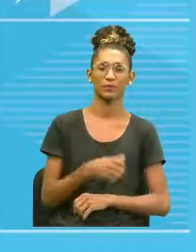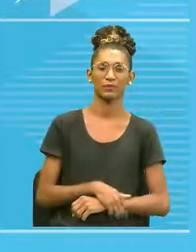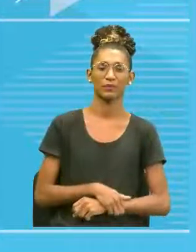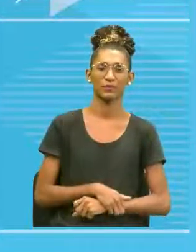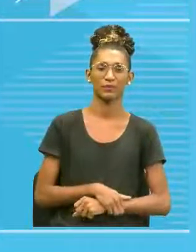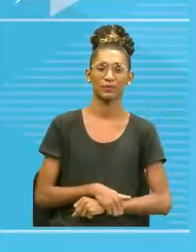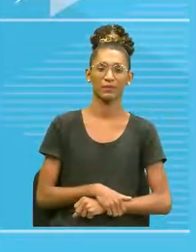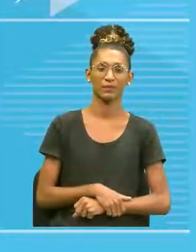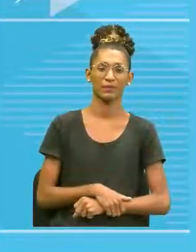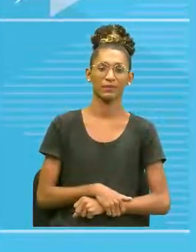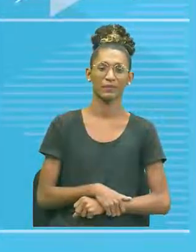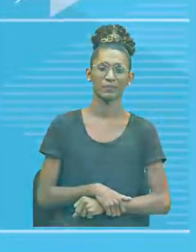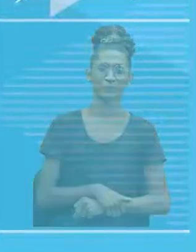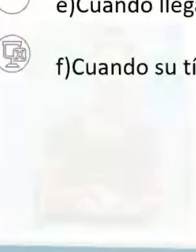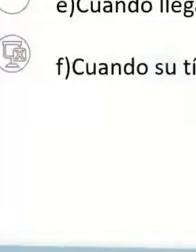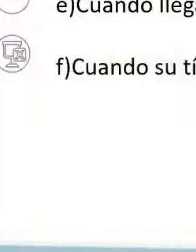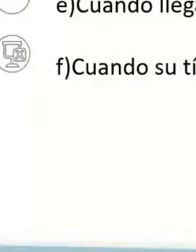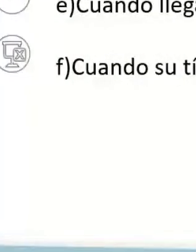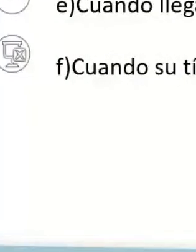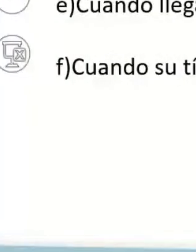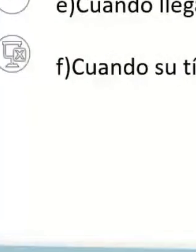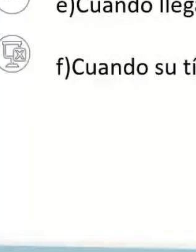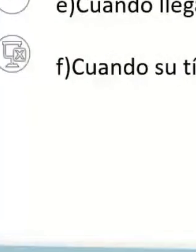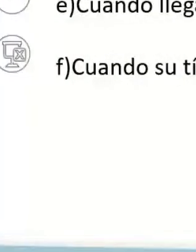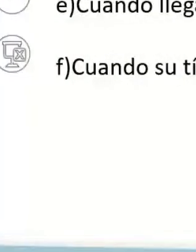Jorge um minuto